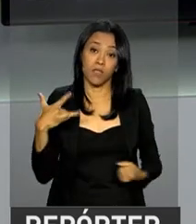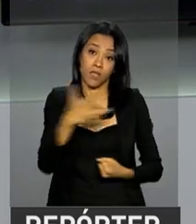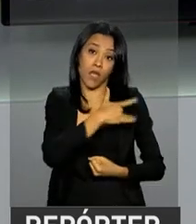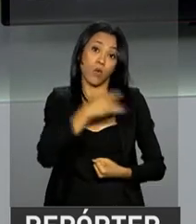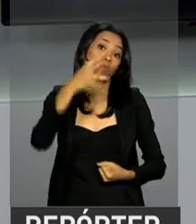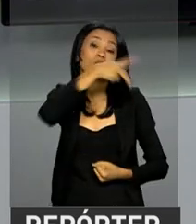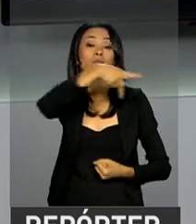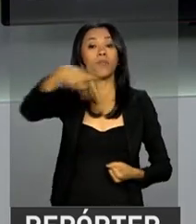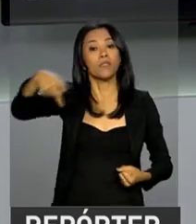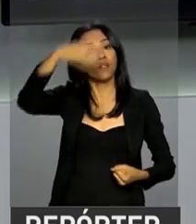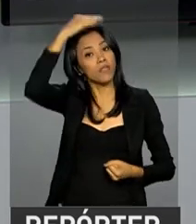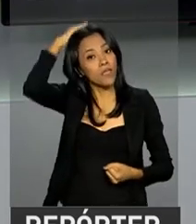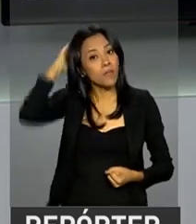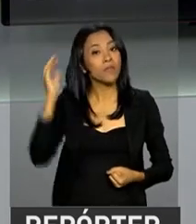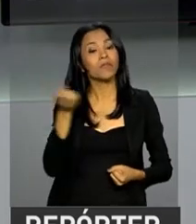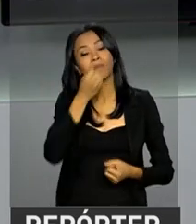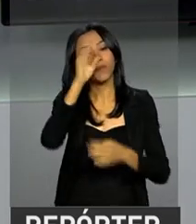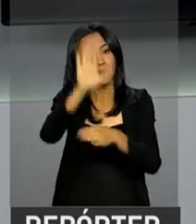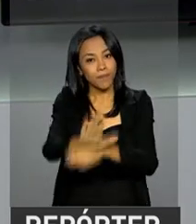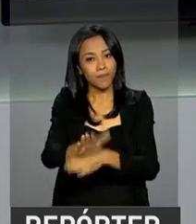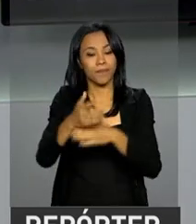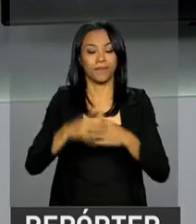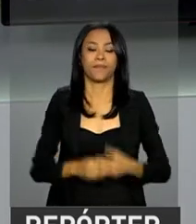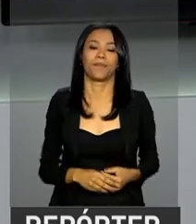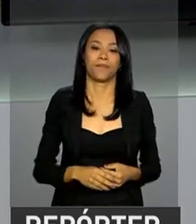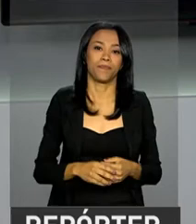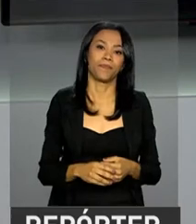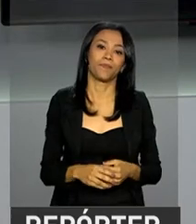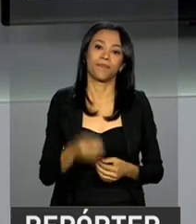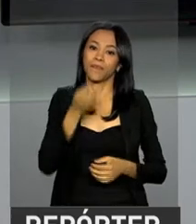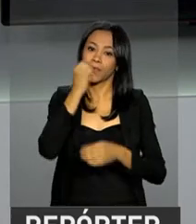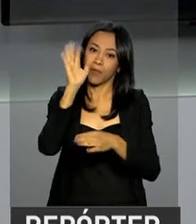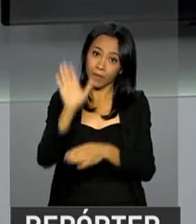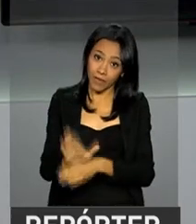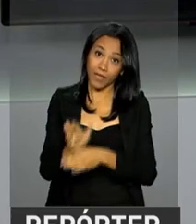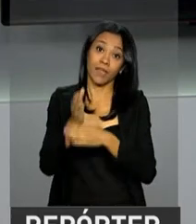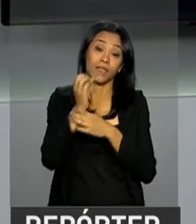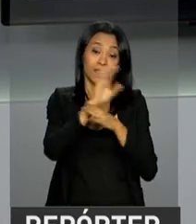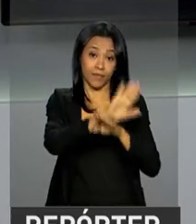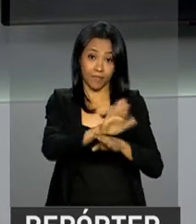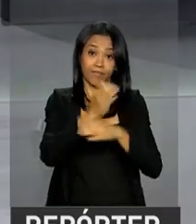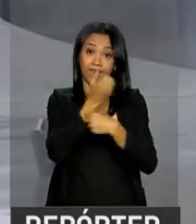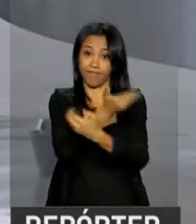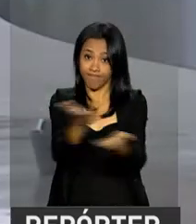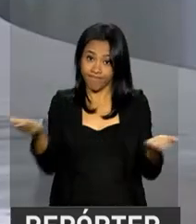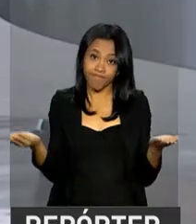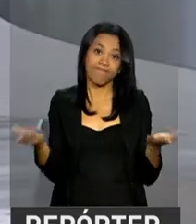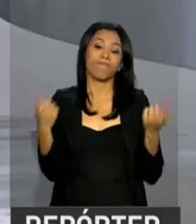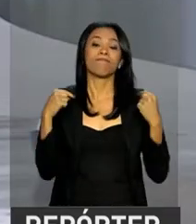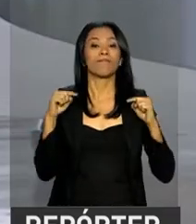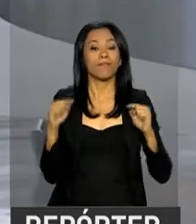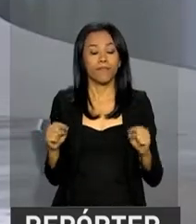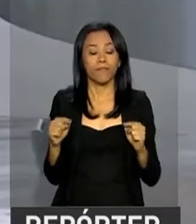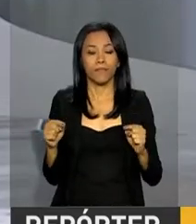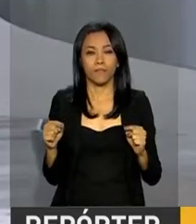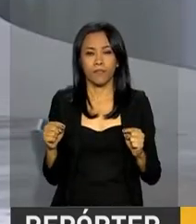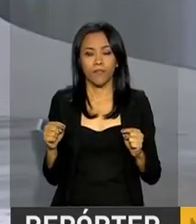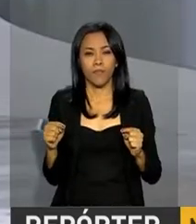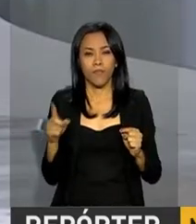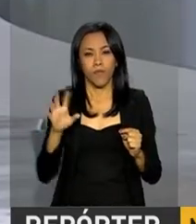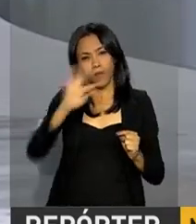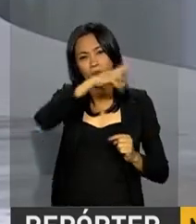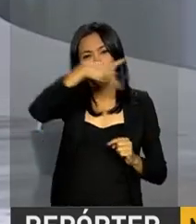temer olá ney boa tarde boa tarde e boa tarde thaís boa tarde a todos olha thaíssa o o